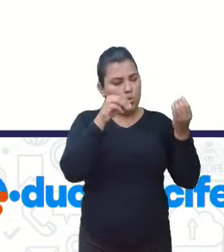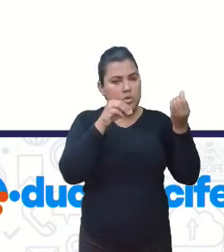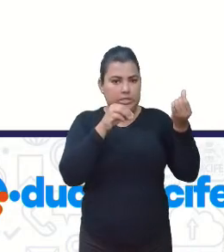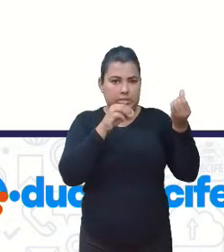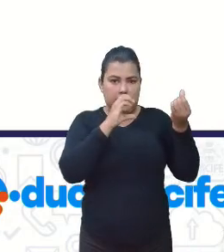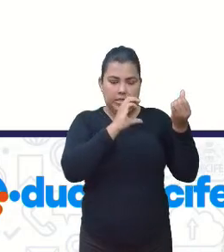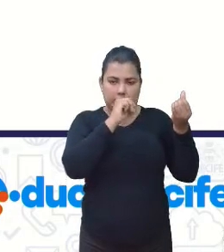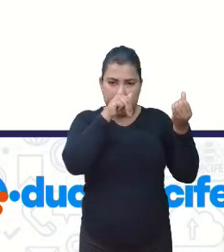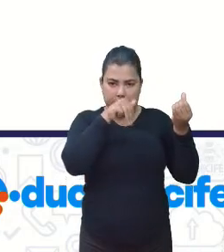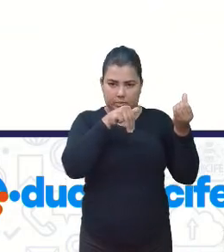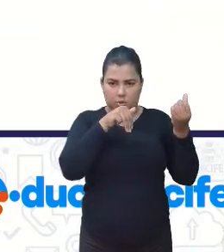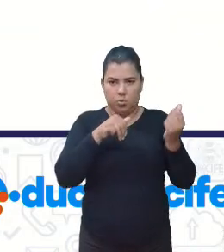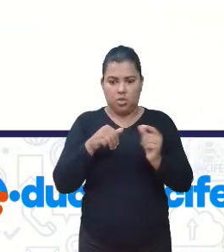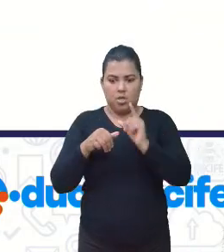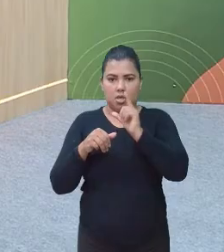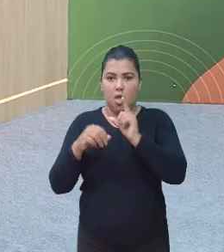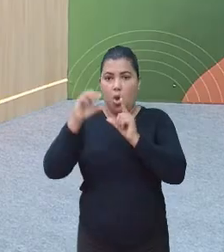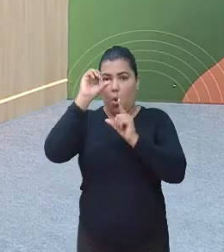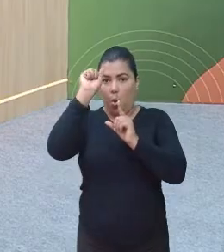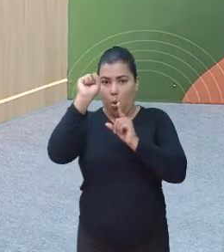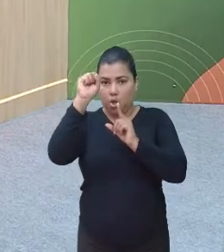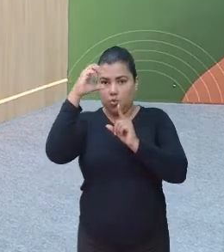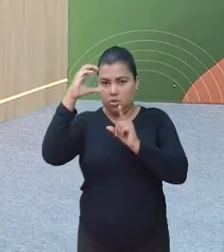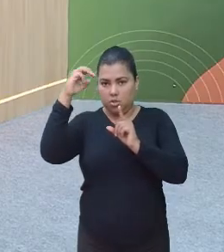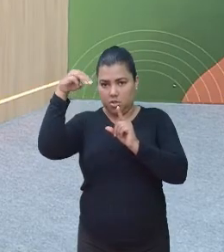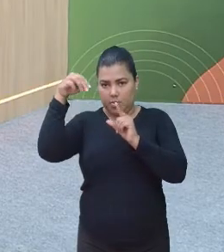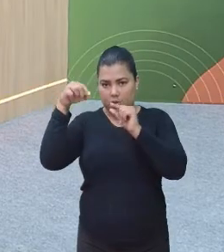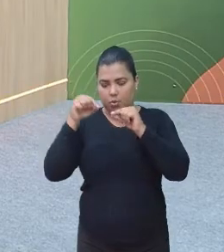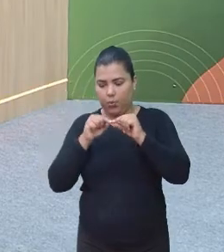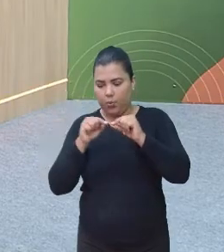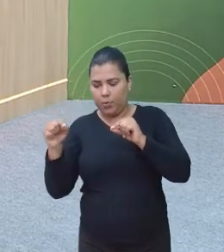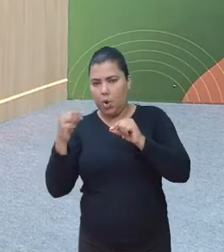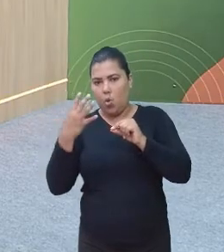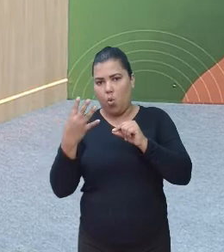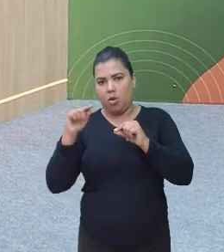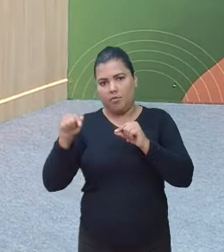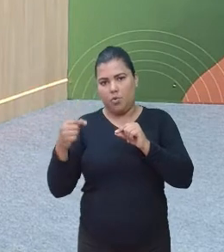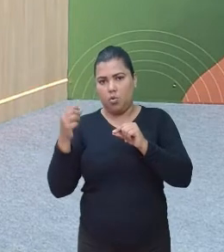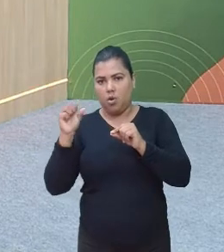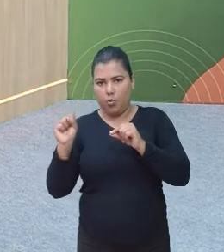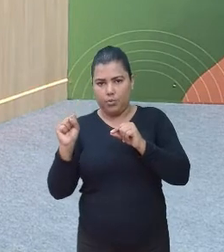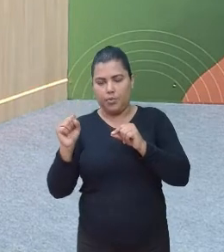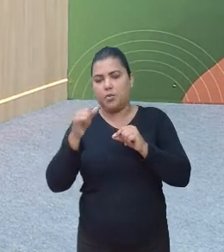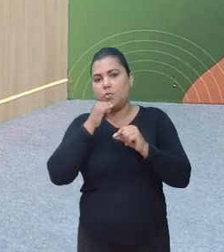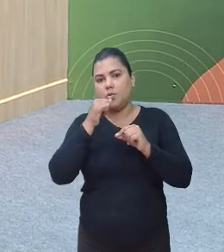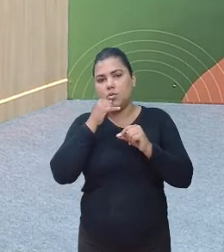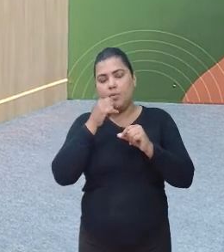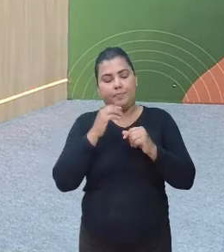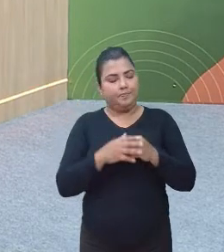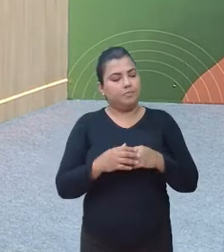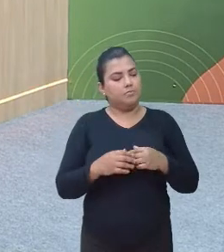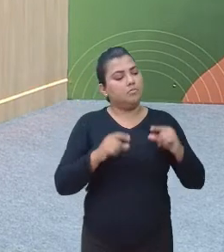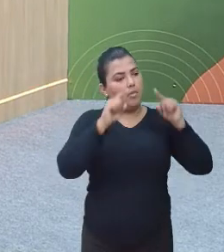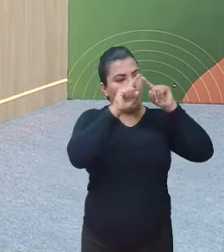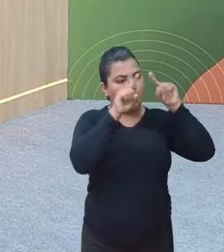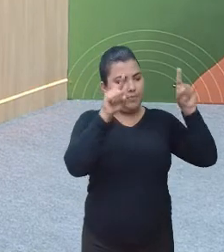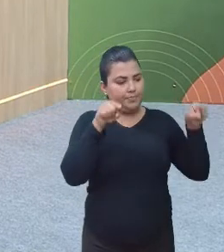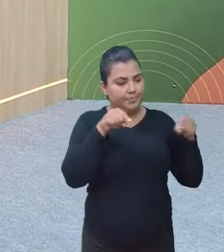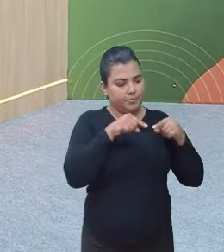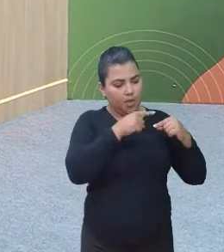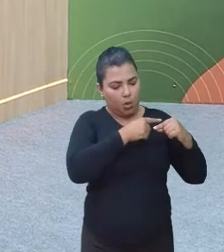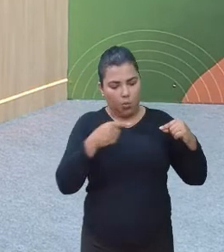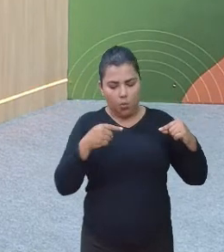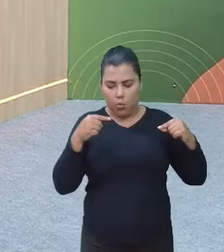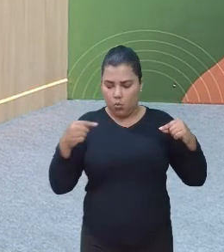por 4,8. Então, o que eu vou fazer é largura de um com a largura de outro, altura de um com